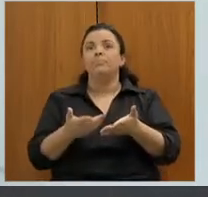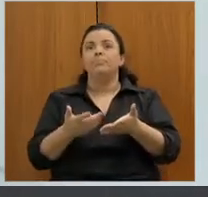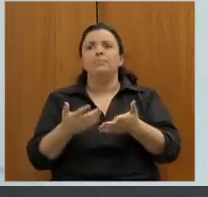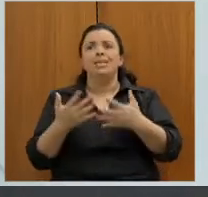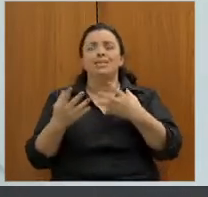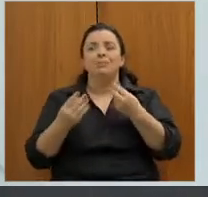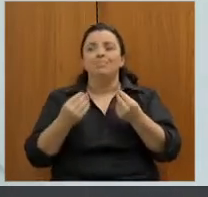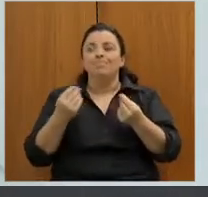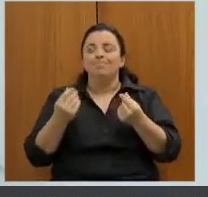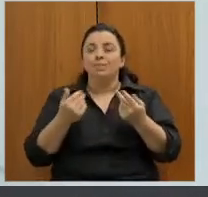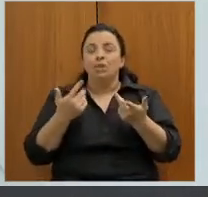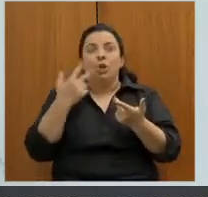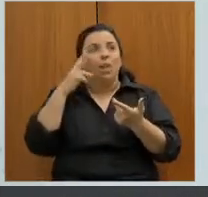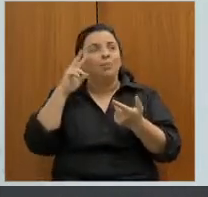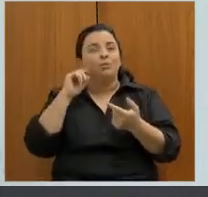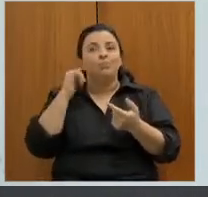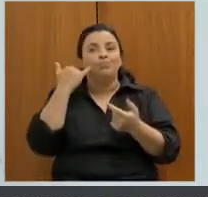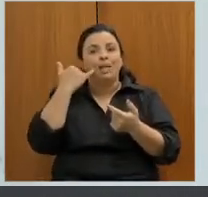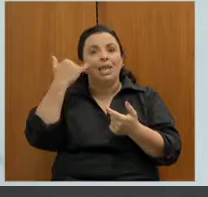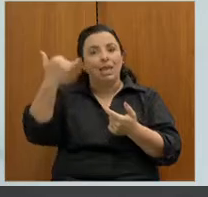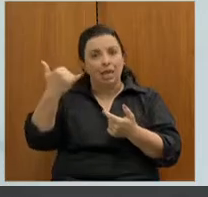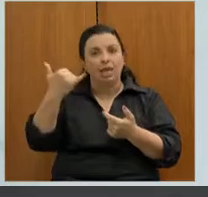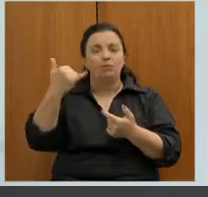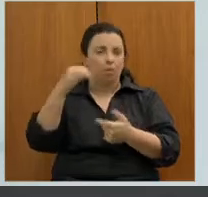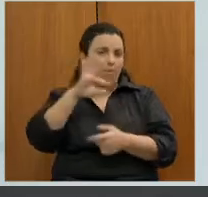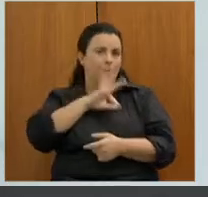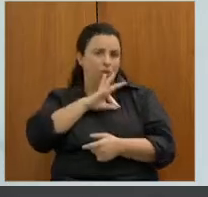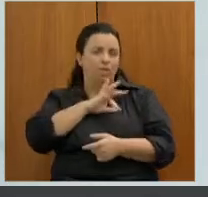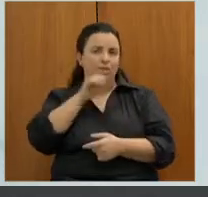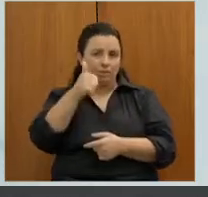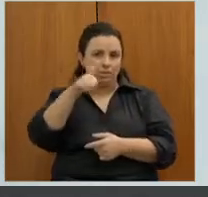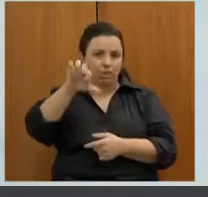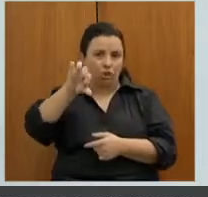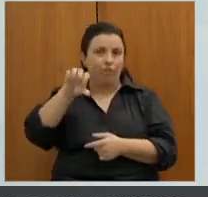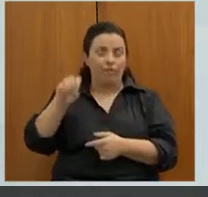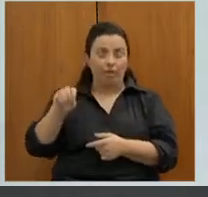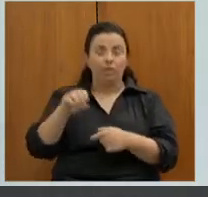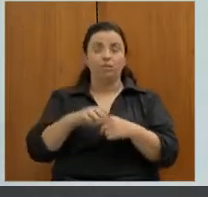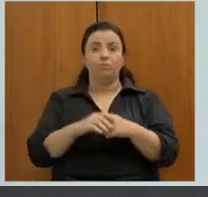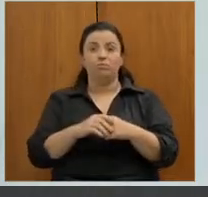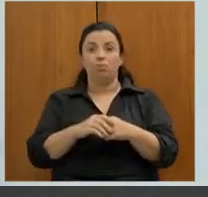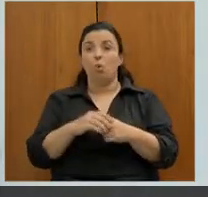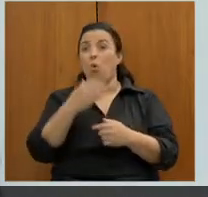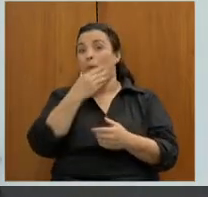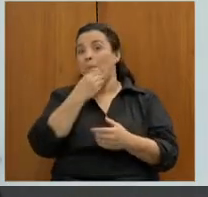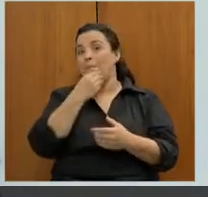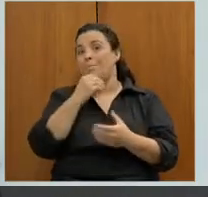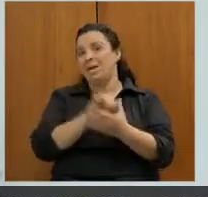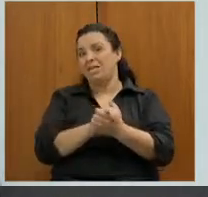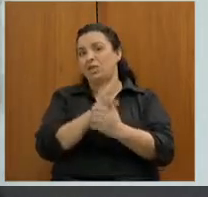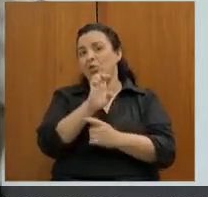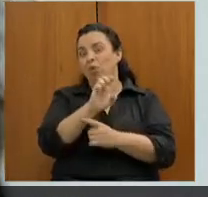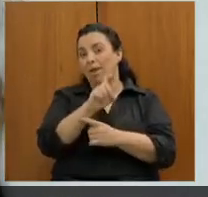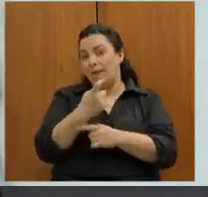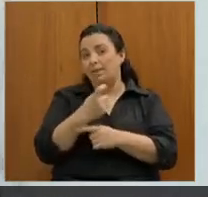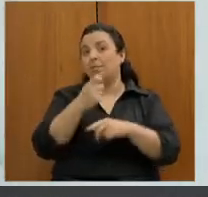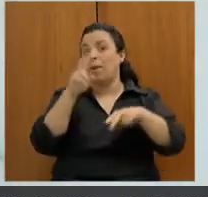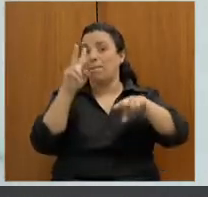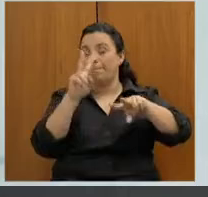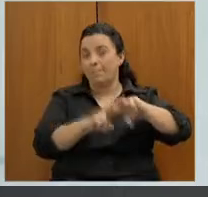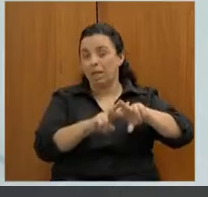eu me lembro que eu acionei a polícia né O meu ex-marido ficou preso pagou fiança